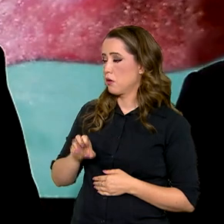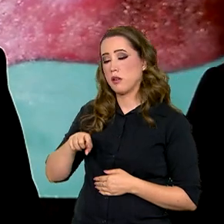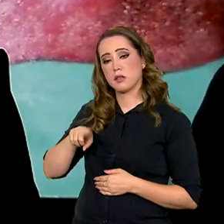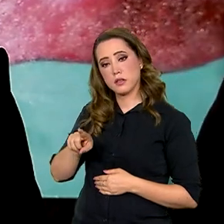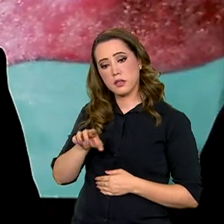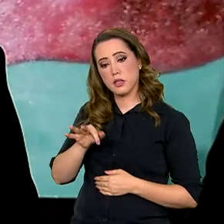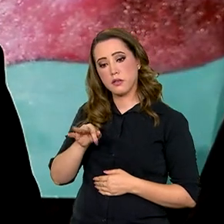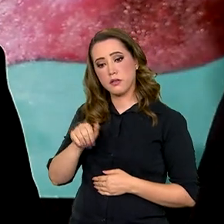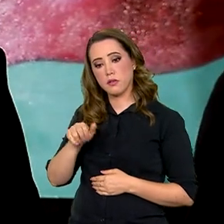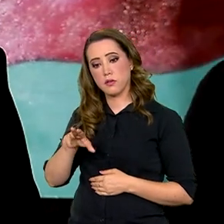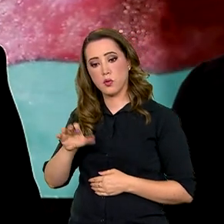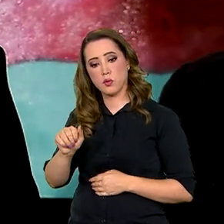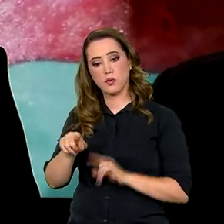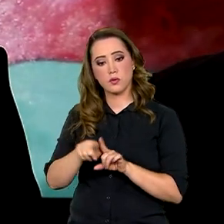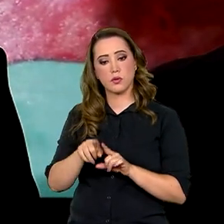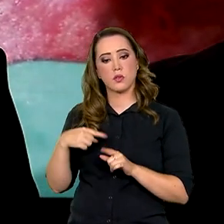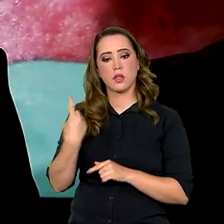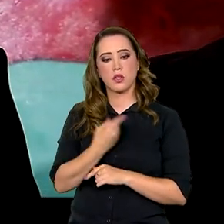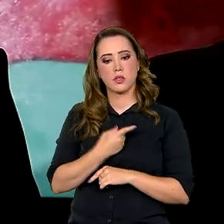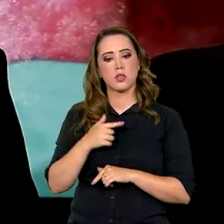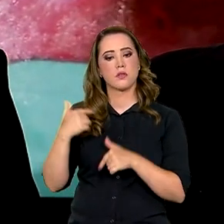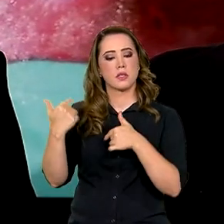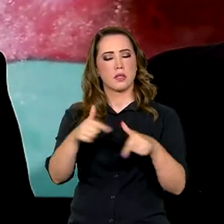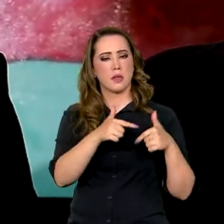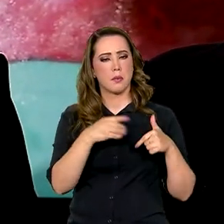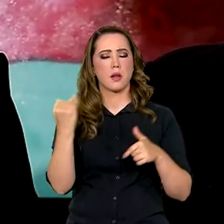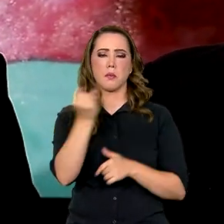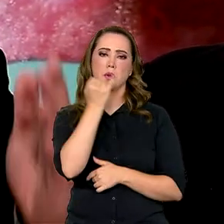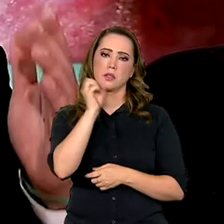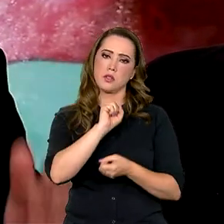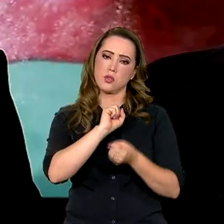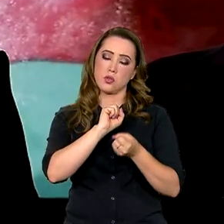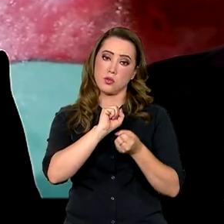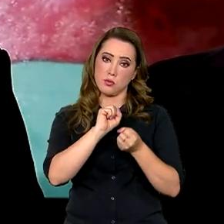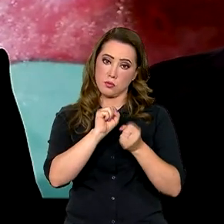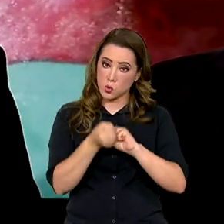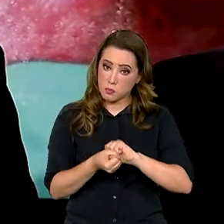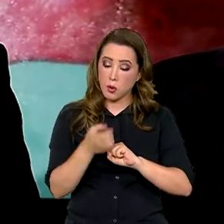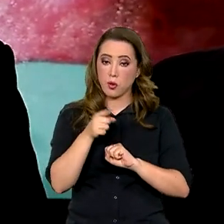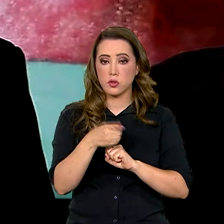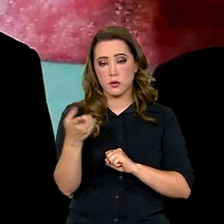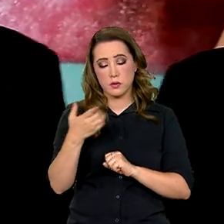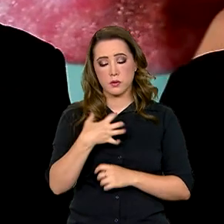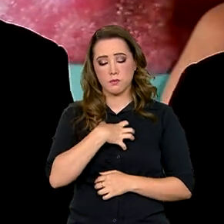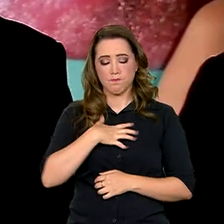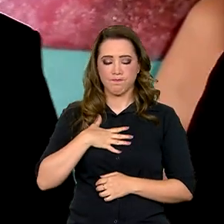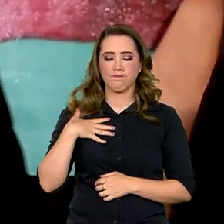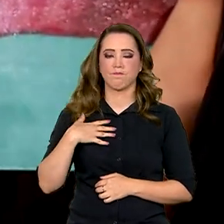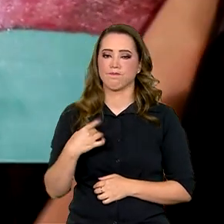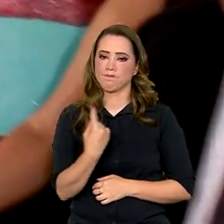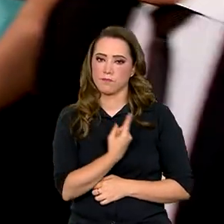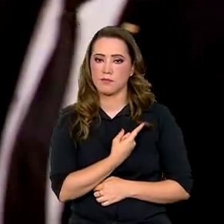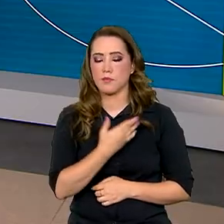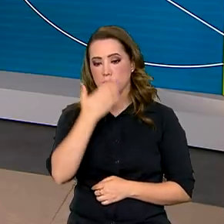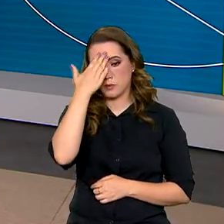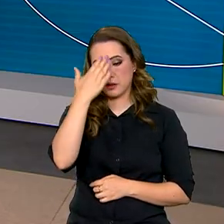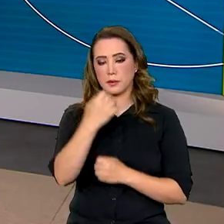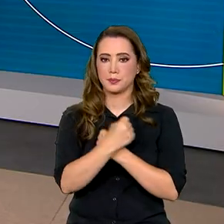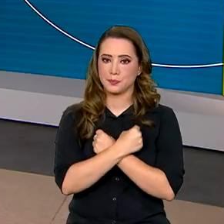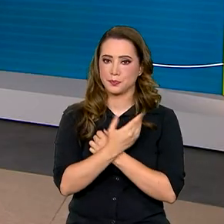a benção de Deus faremos um grande trabalho à frente do Esporte e você estarão orgulho do que serás assim muito obrigado um grande abraço a